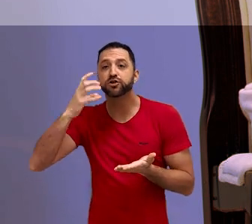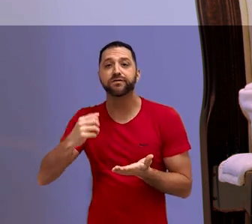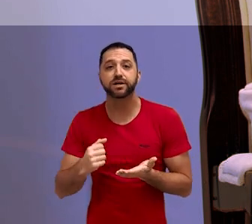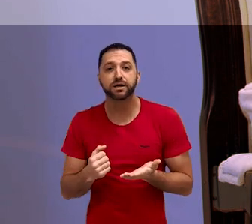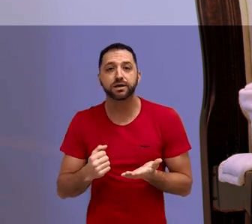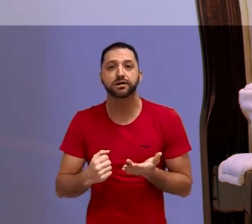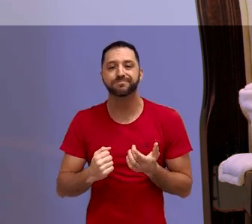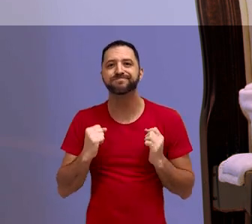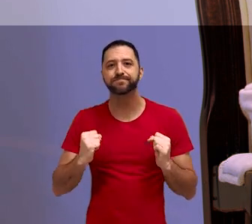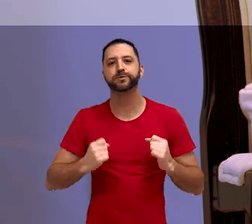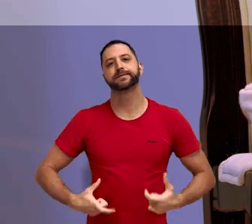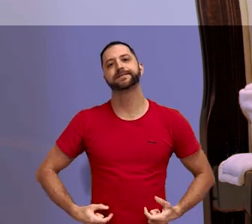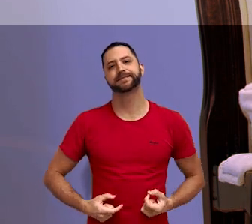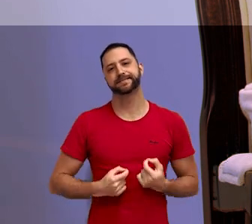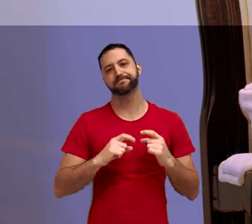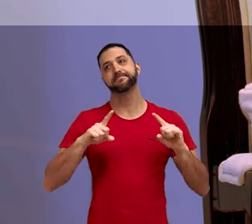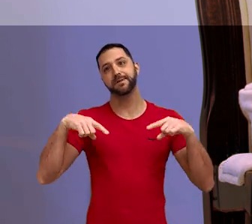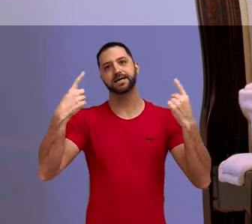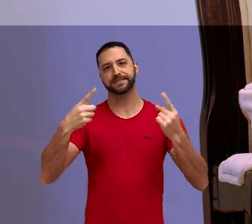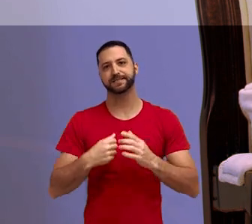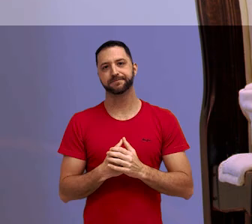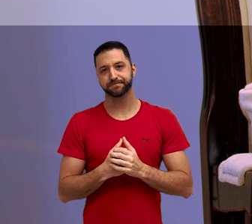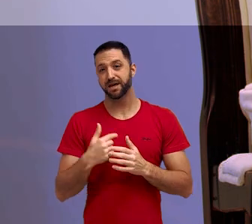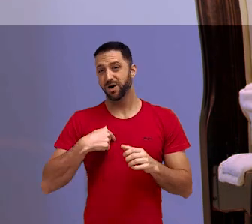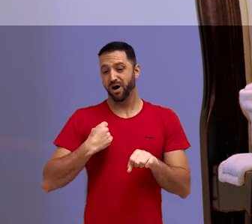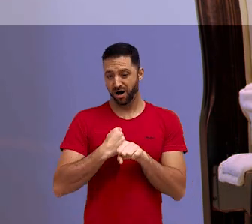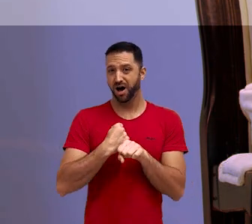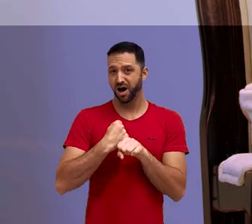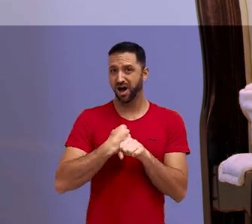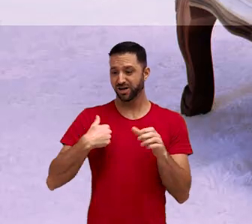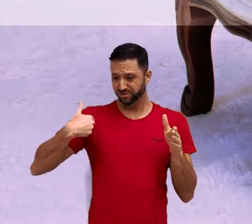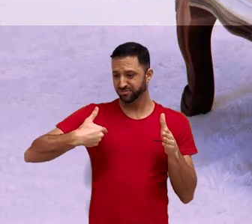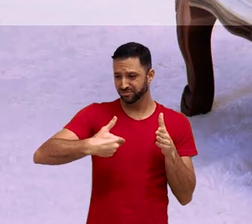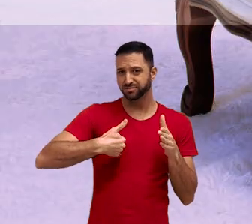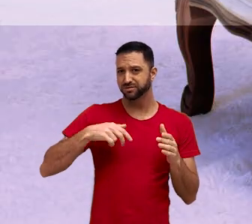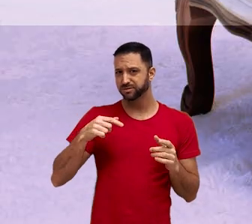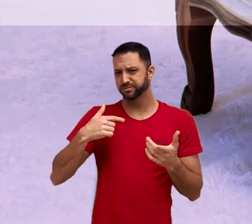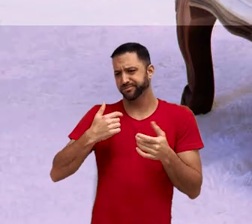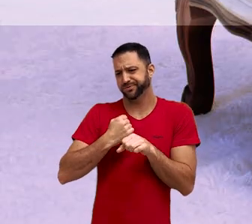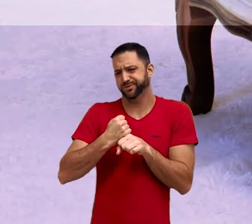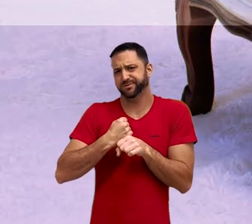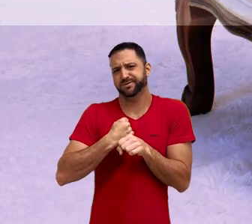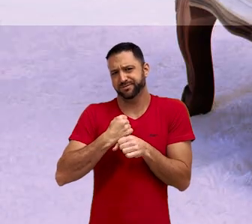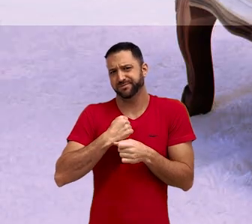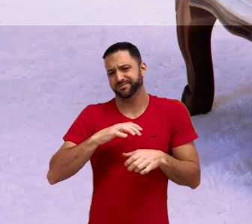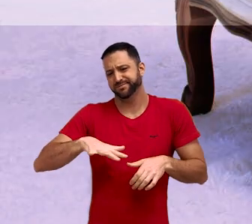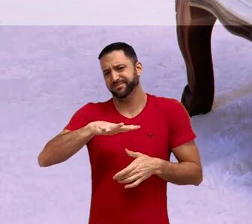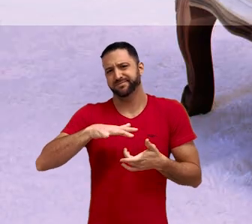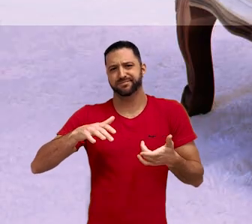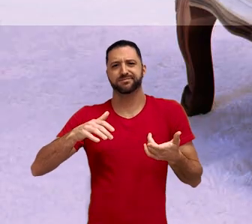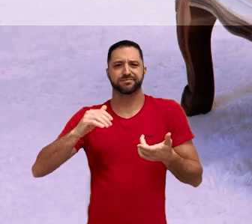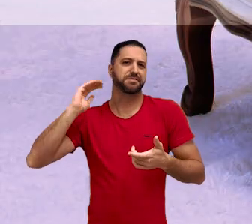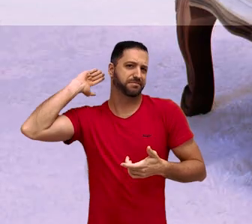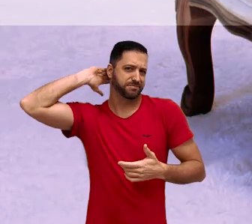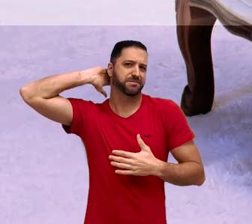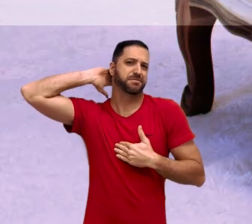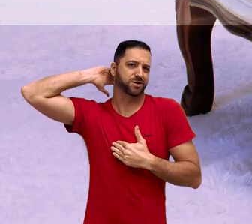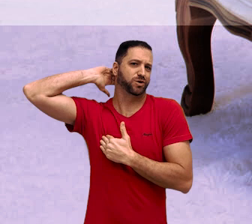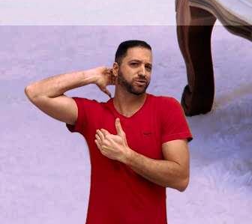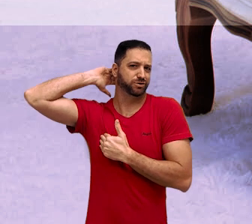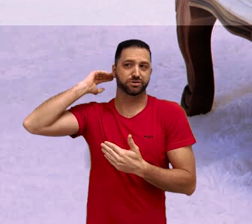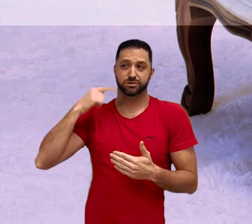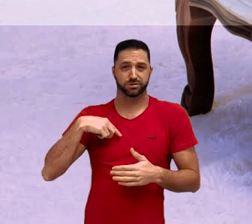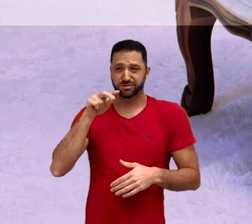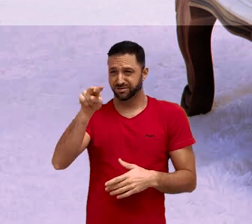te incomoda na tua vida emocionalmente que você tem que resolver? Isso é fator de risco. E eu vejo muito, durante os meus anos todos de